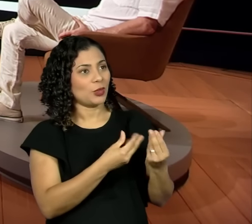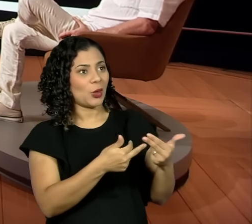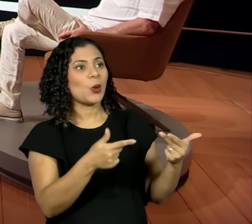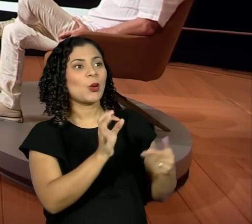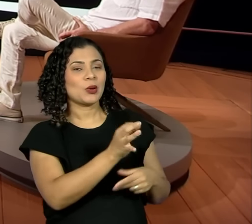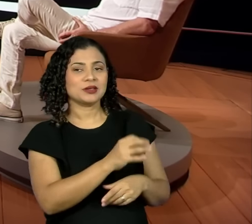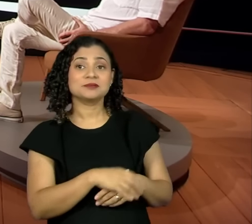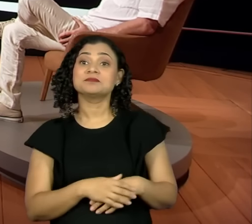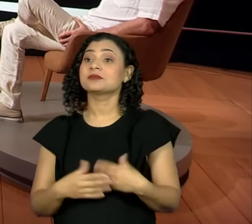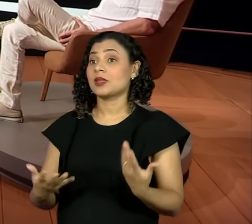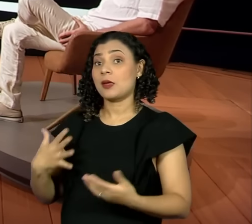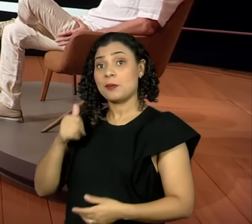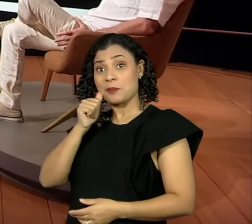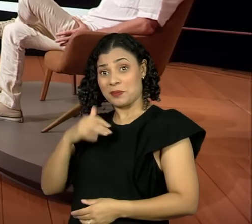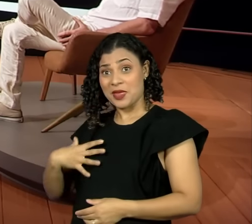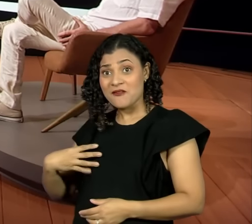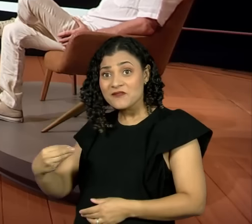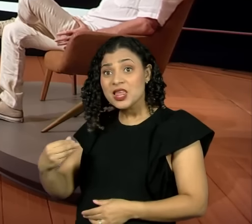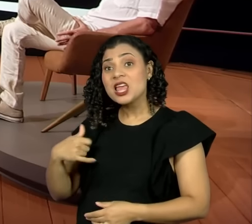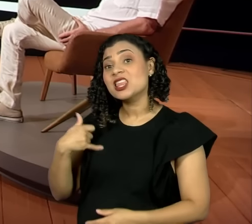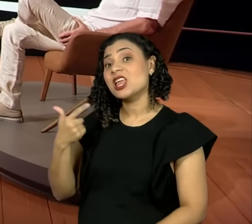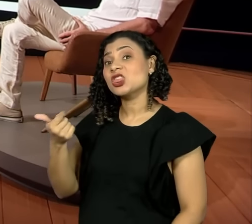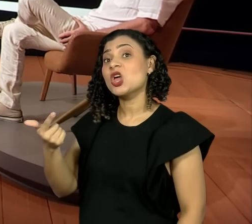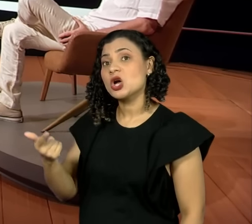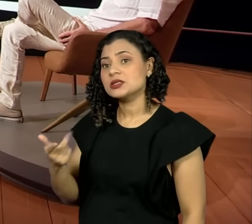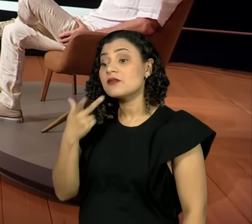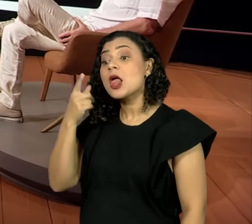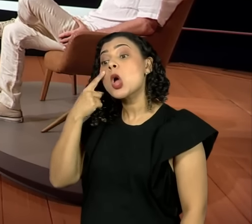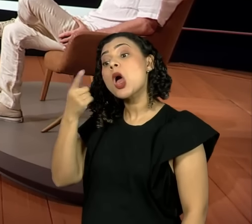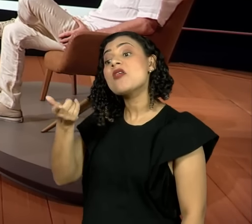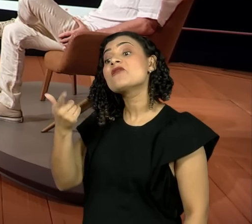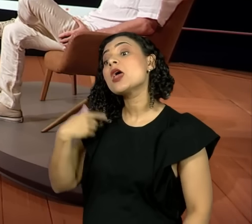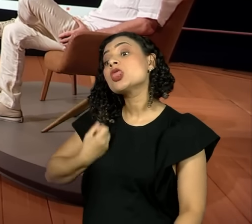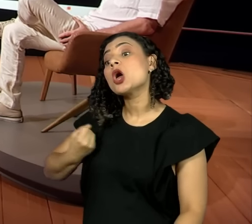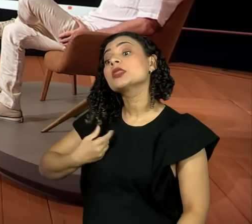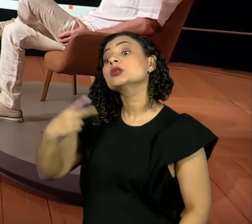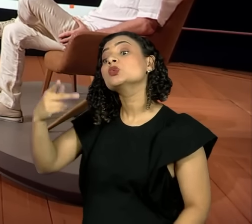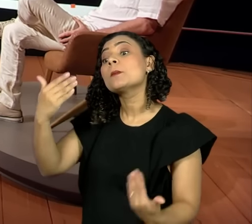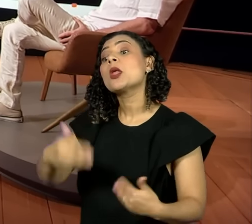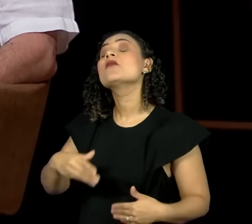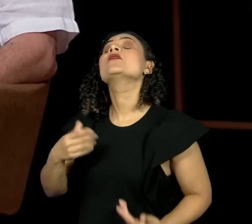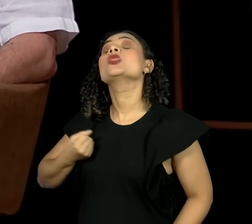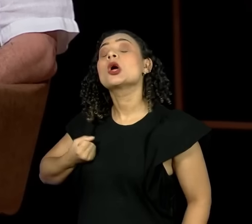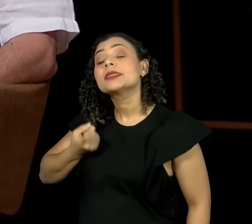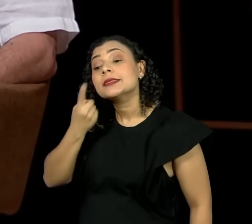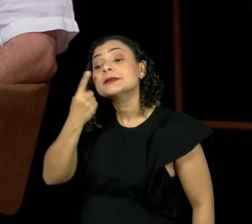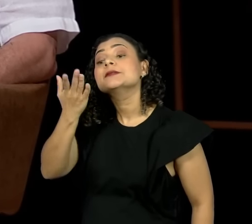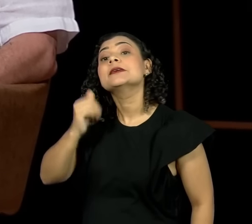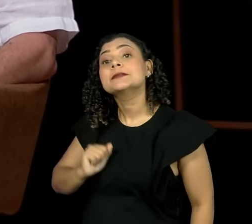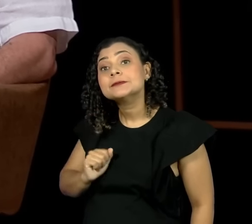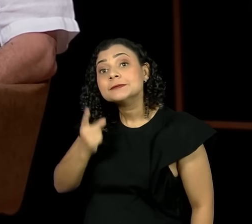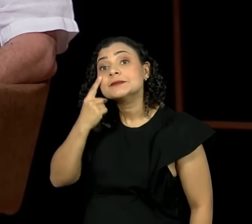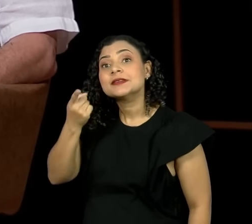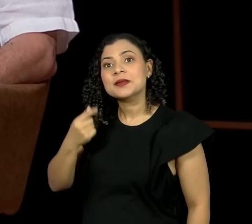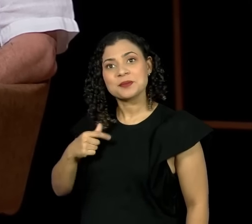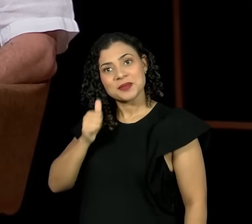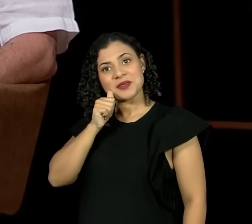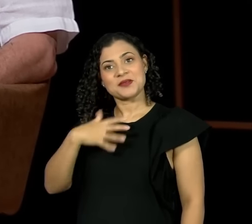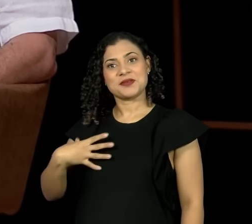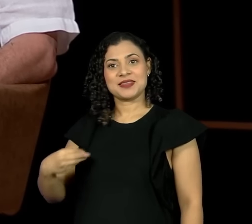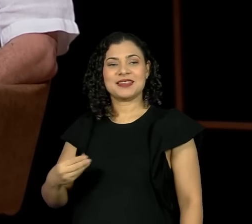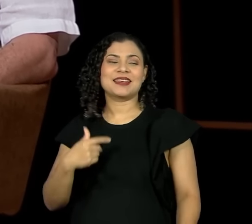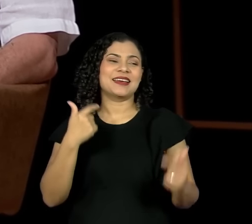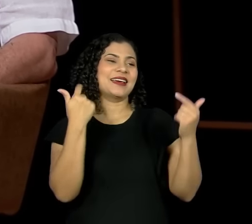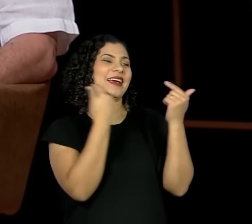não e a minha filha de 12 anos fala quero ver suas notas ah Que ótimo quero ver suas notas ai